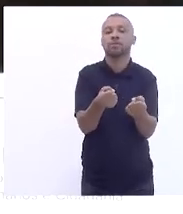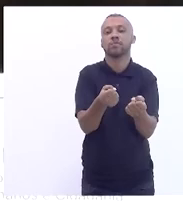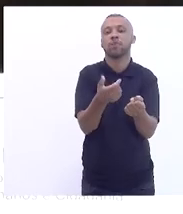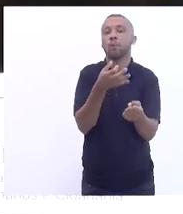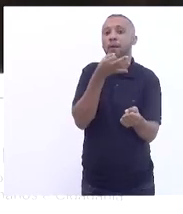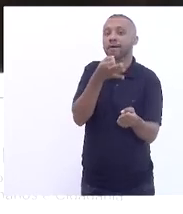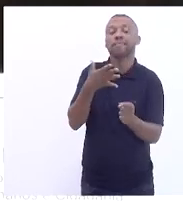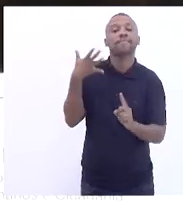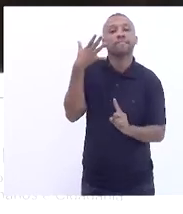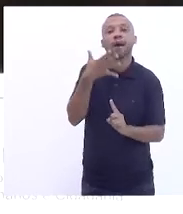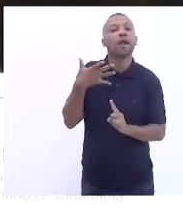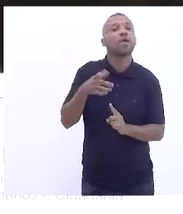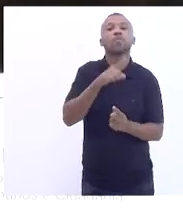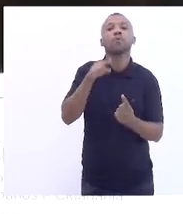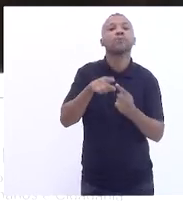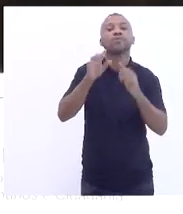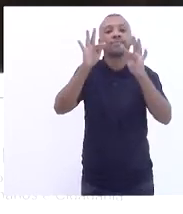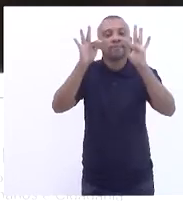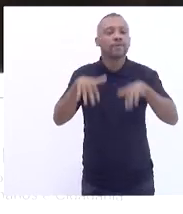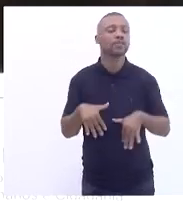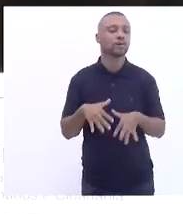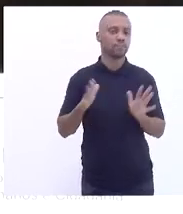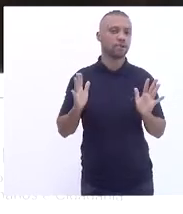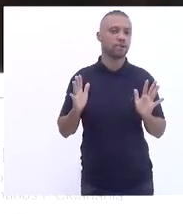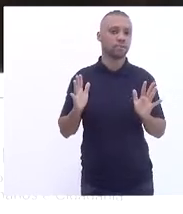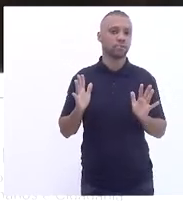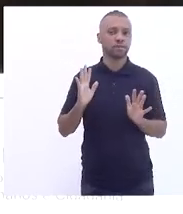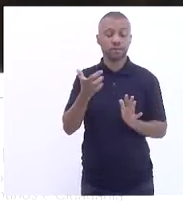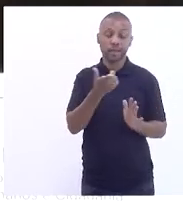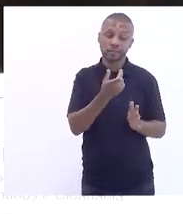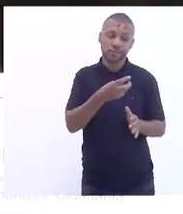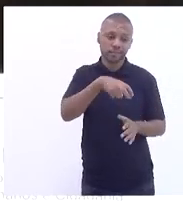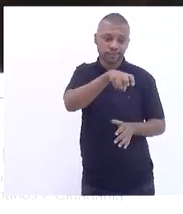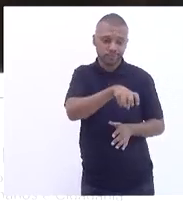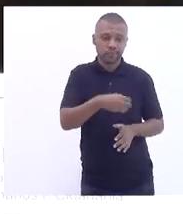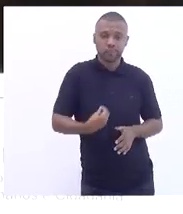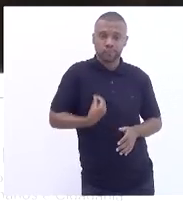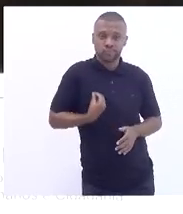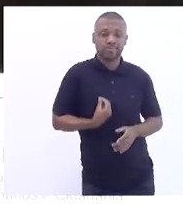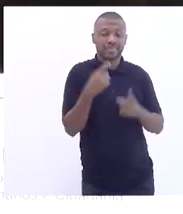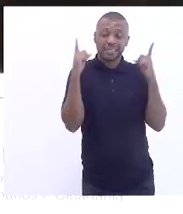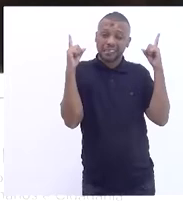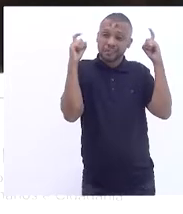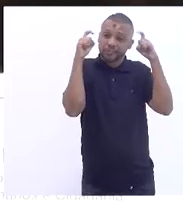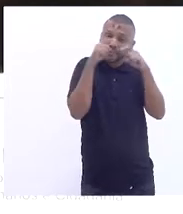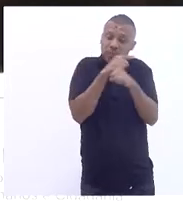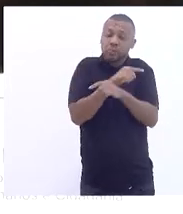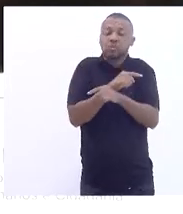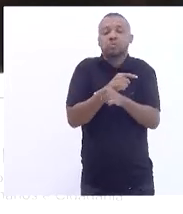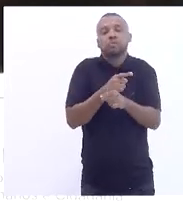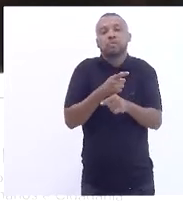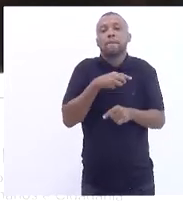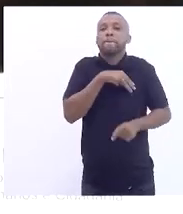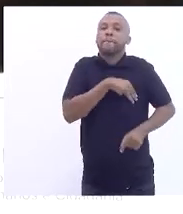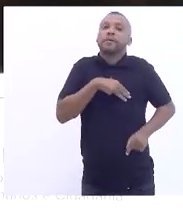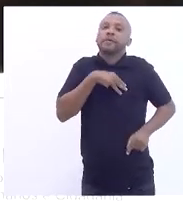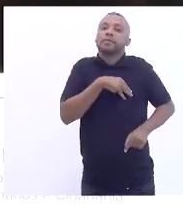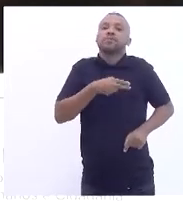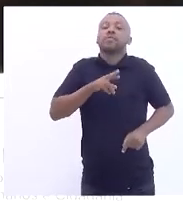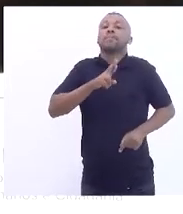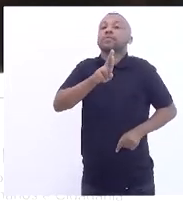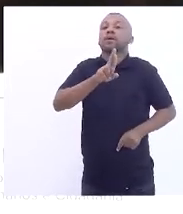outra fala de fechamento também já que está aqui nessa difícil missão de representar todo